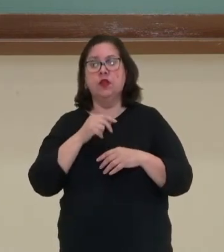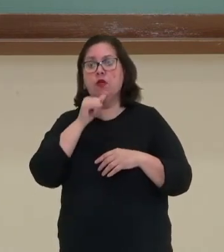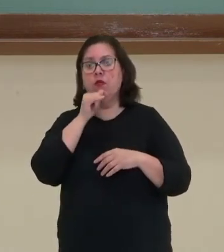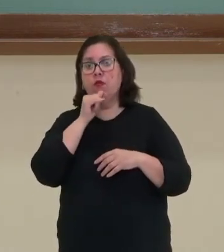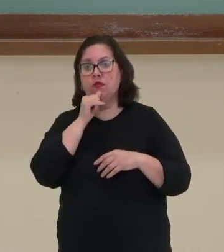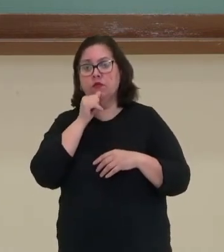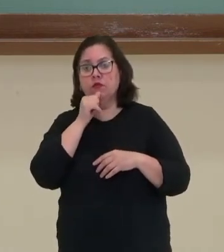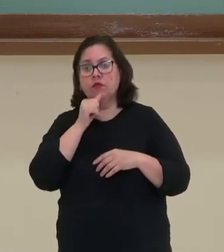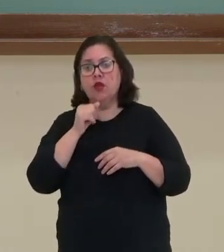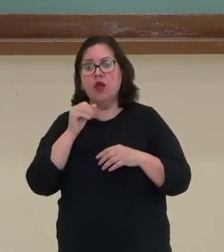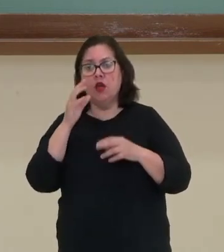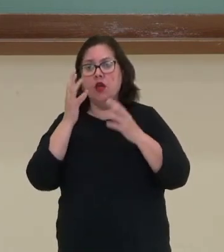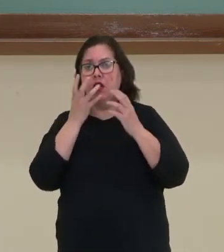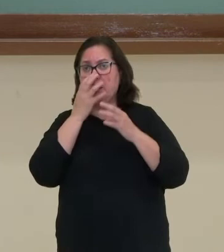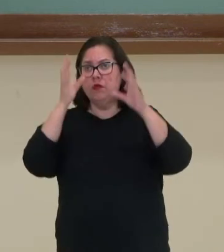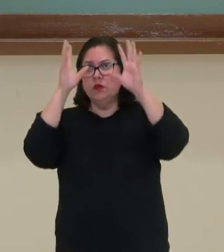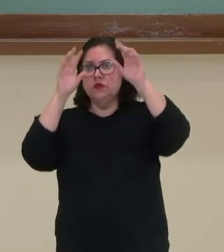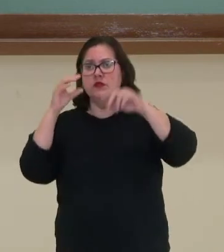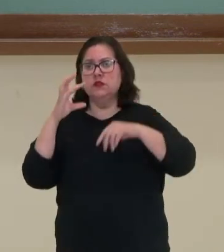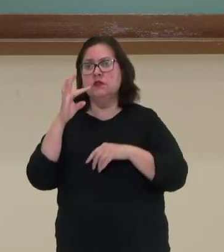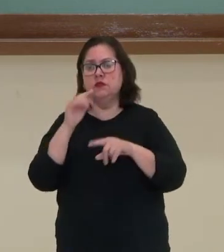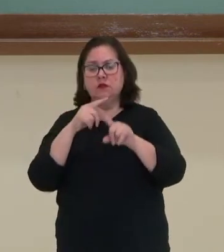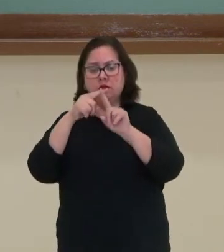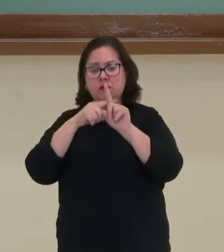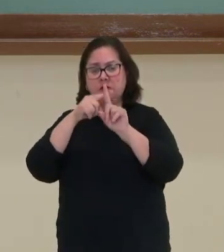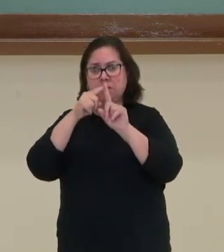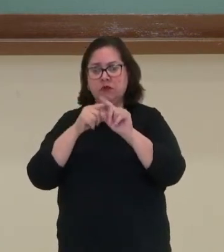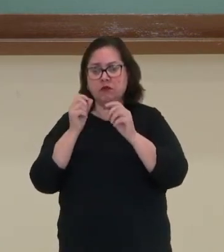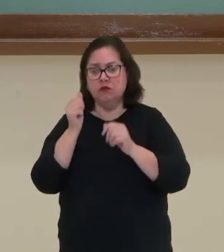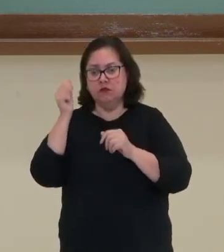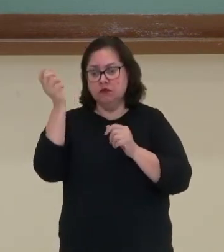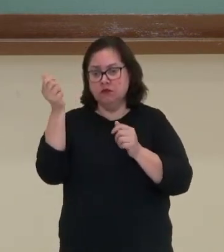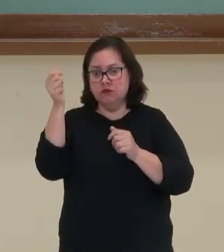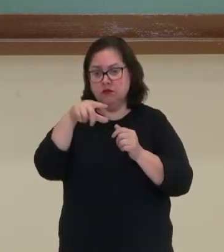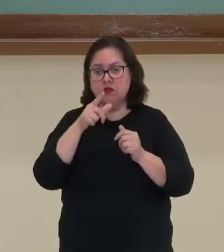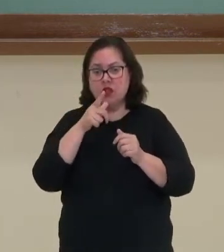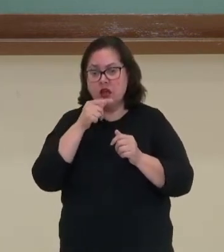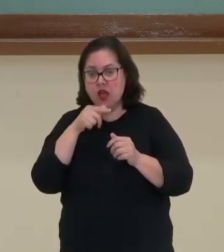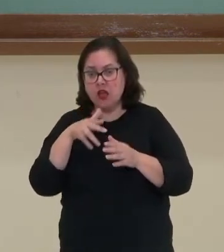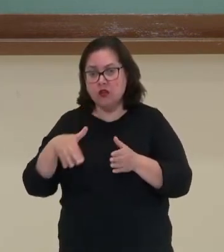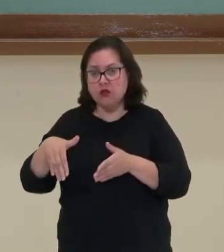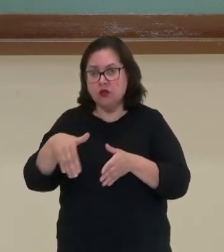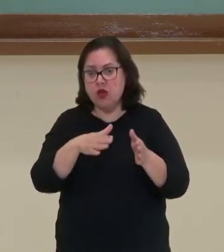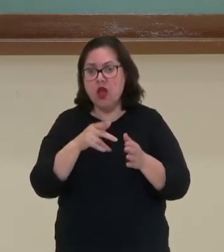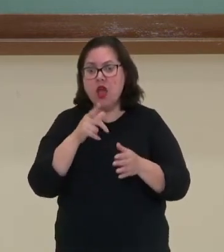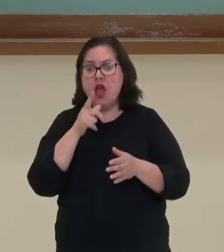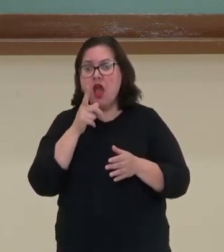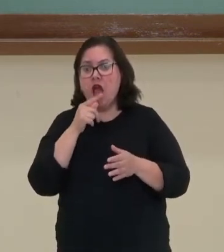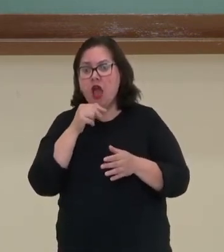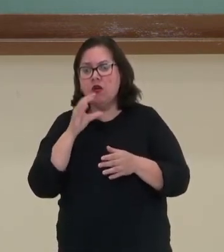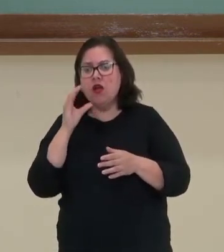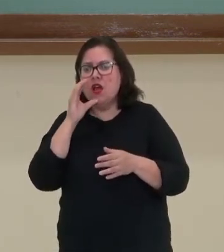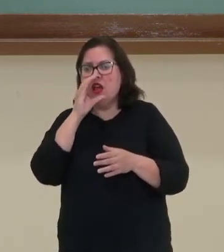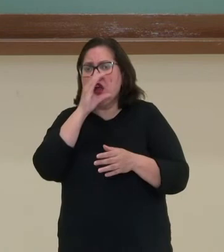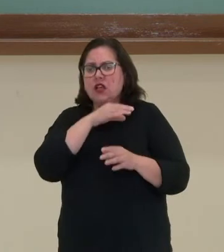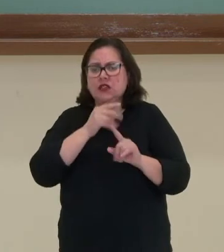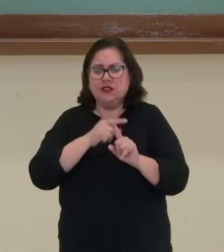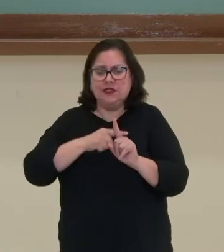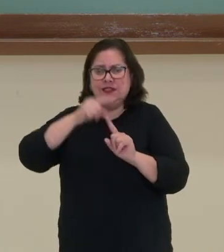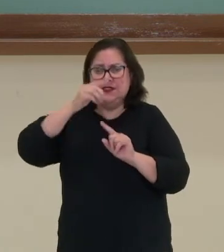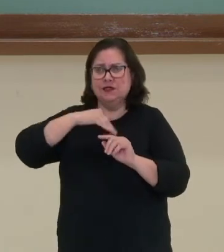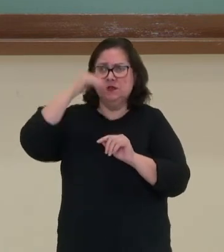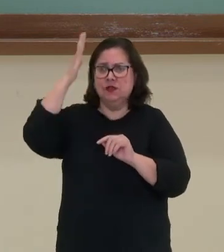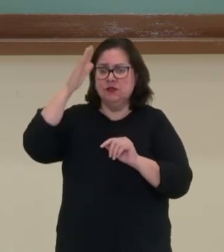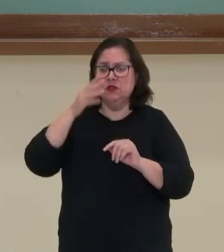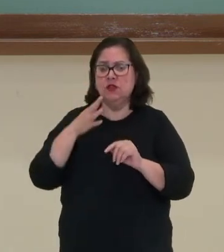Poluição térmica é uma poluição, por exemplo, é lançada no rio uma água muito quente, uma temperatura acima